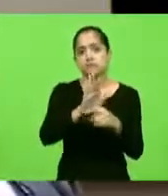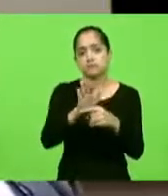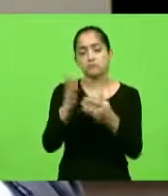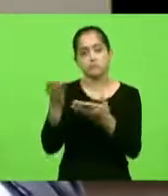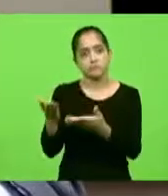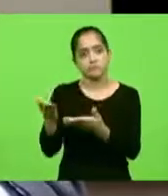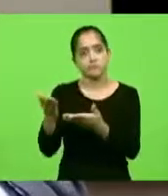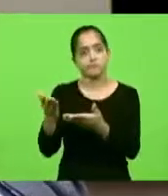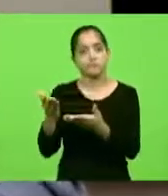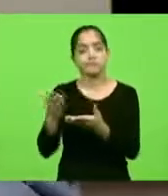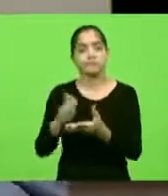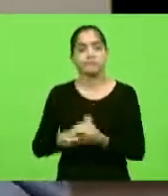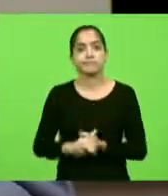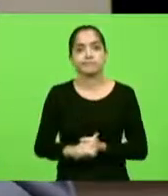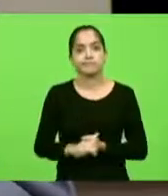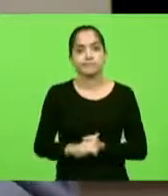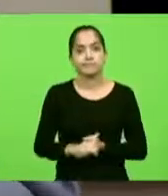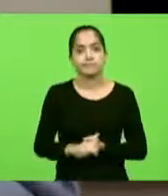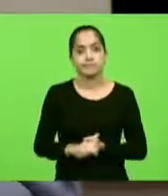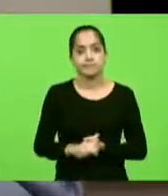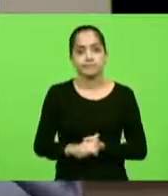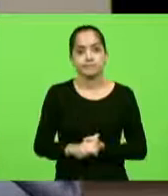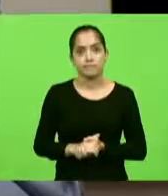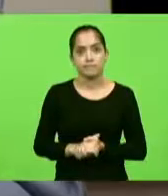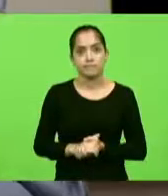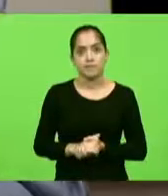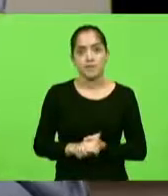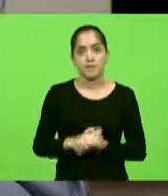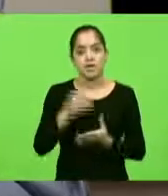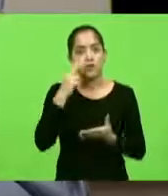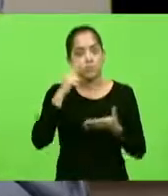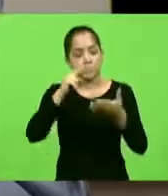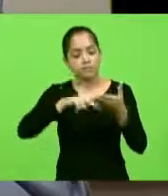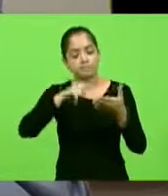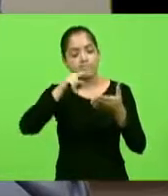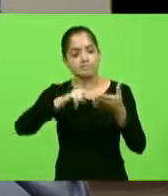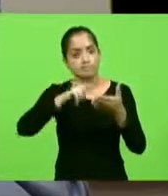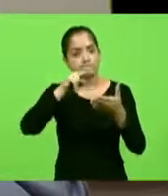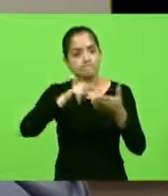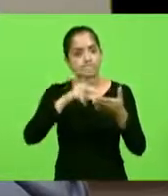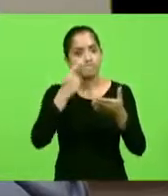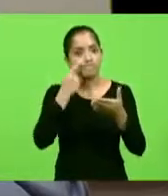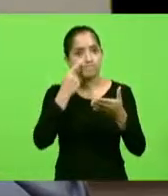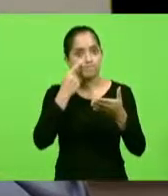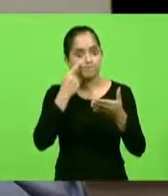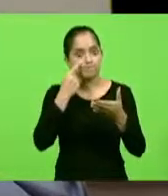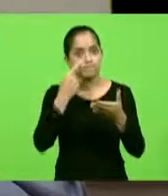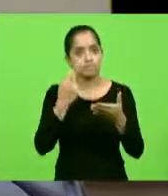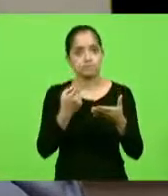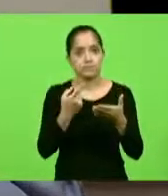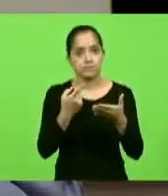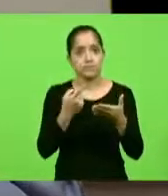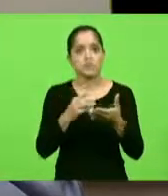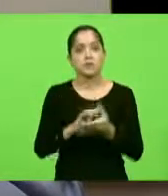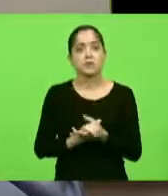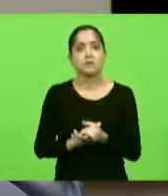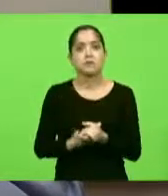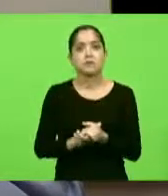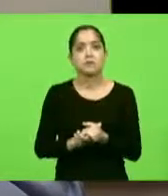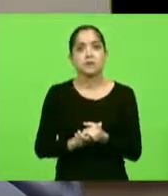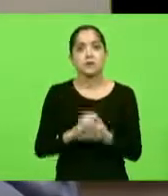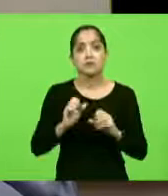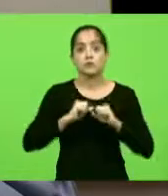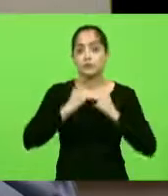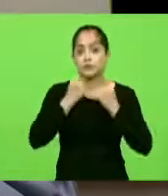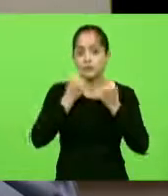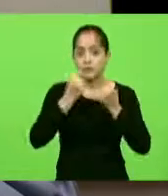governo do estado. E eu li com muita atenção aqui o esforço da intenção da